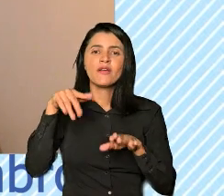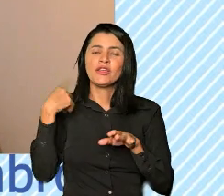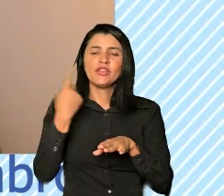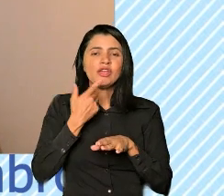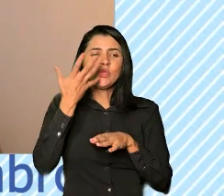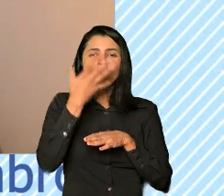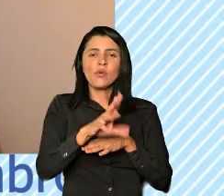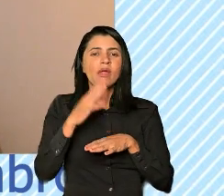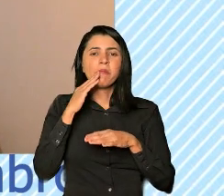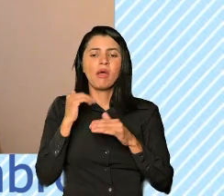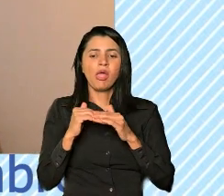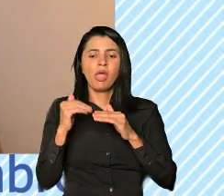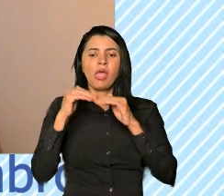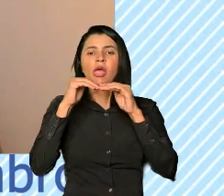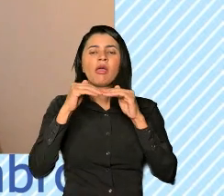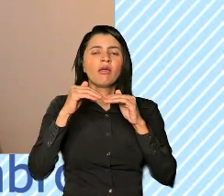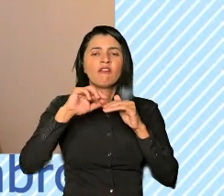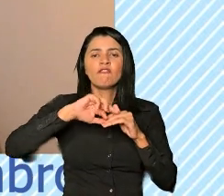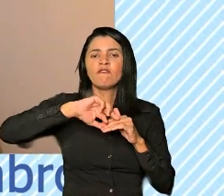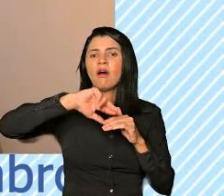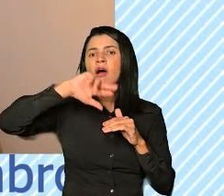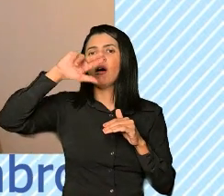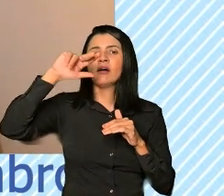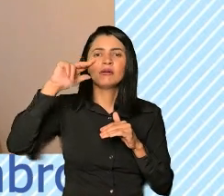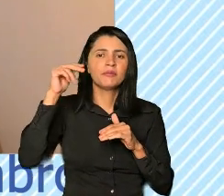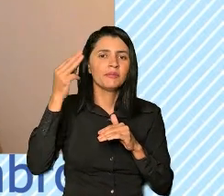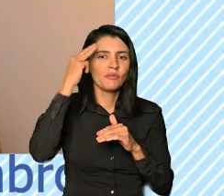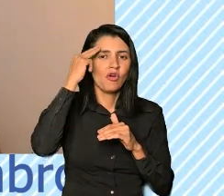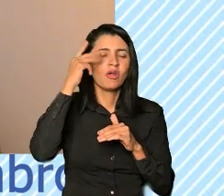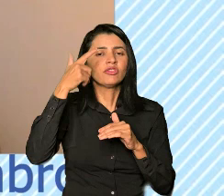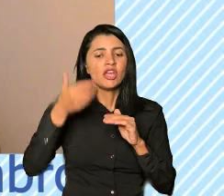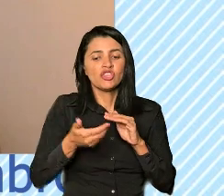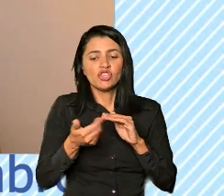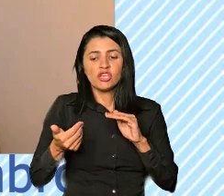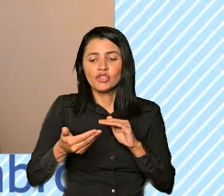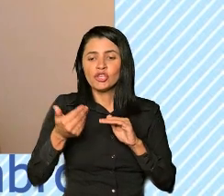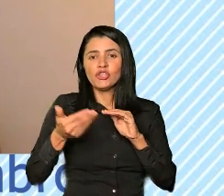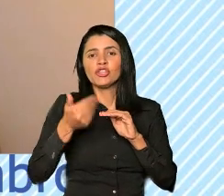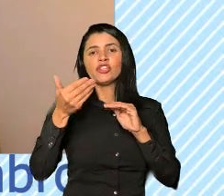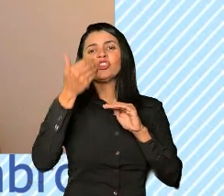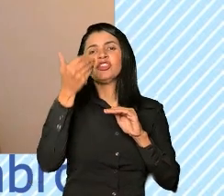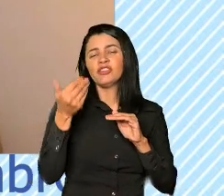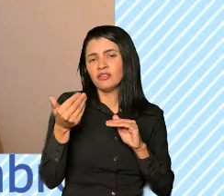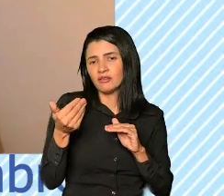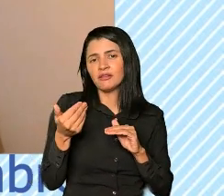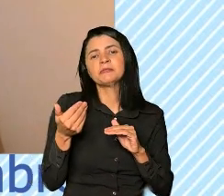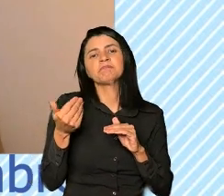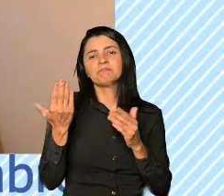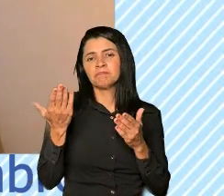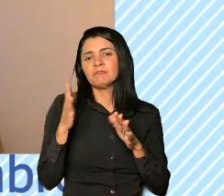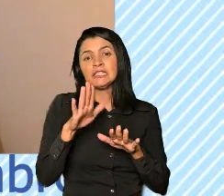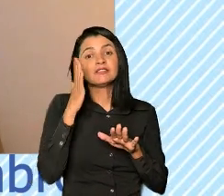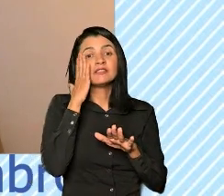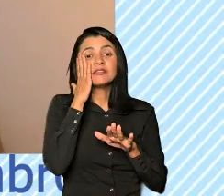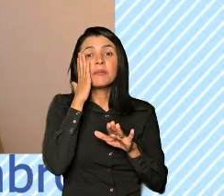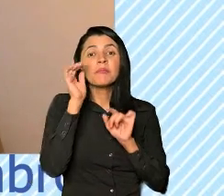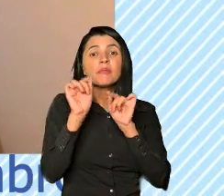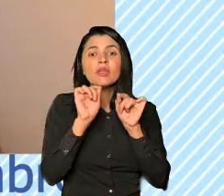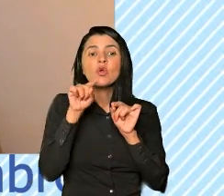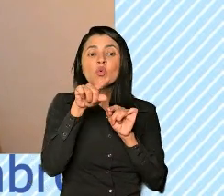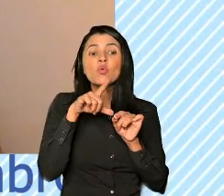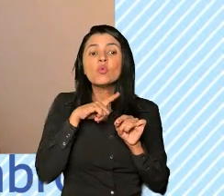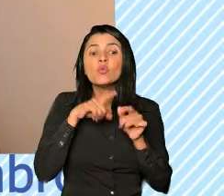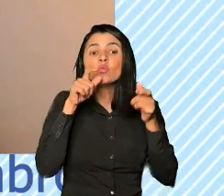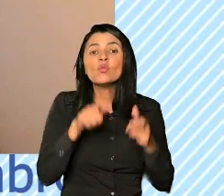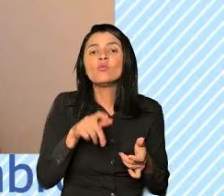mais camadas de memória, a gente queira remover as camadas e saber o que tem